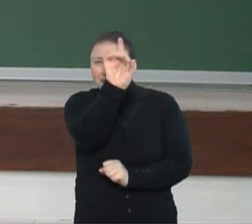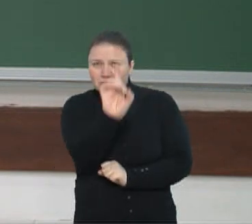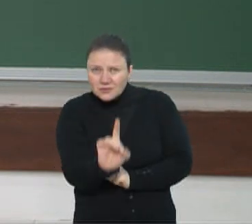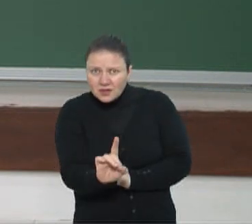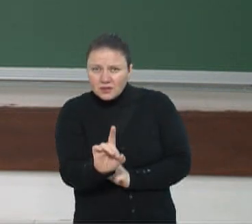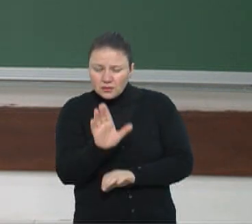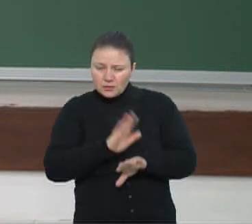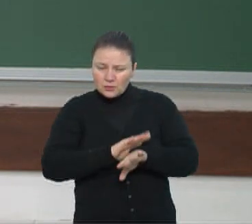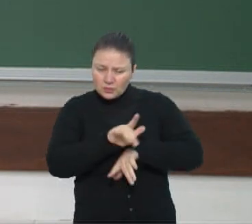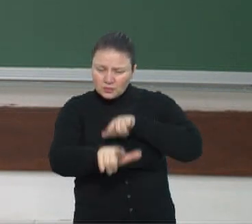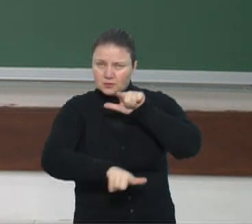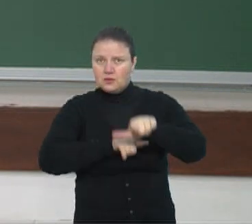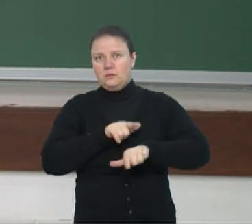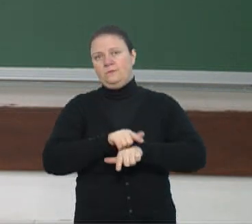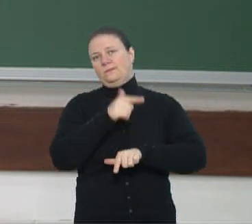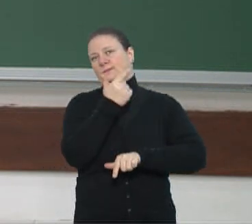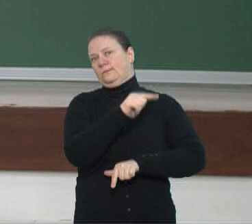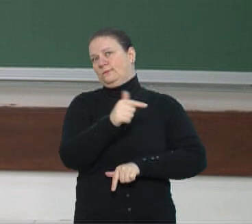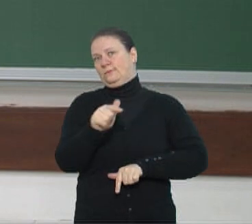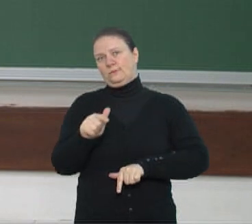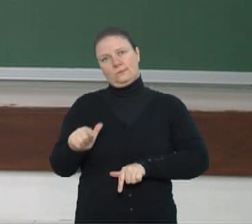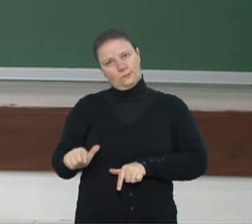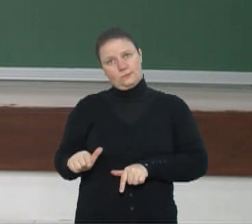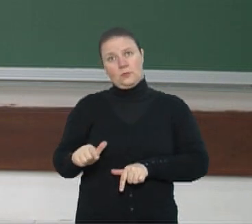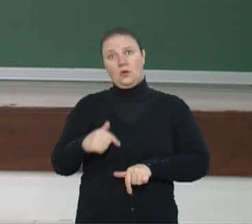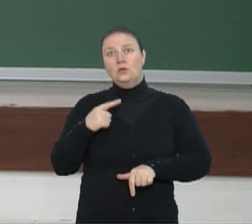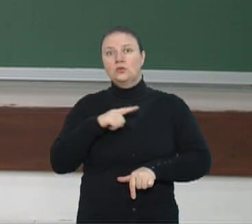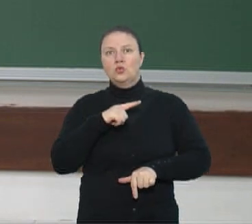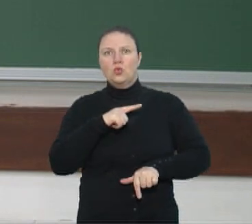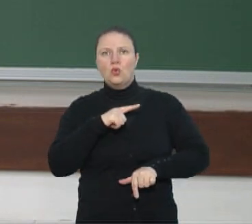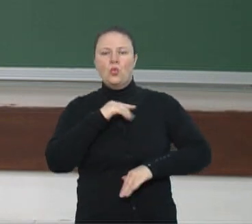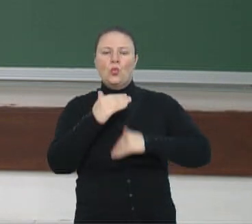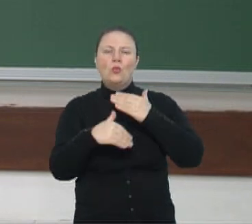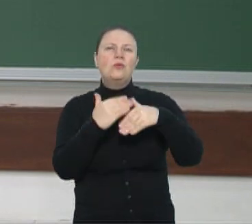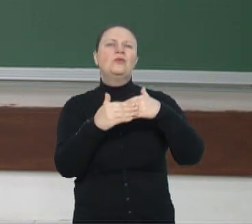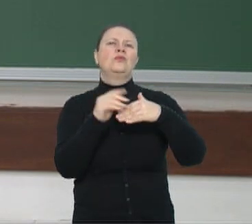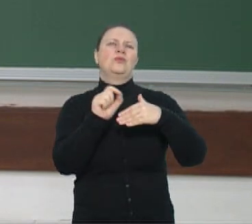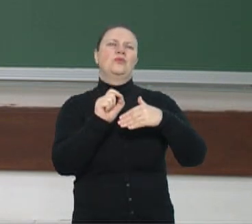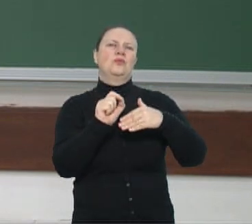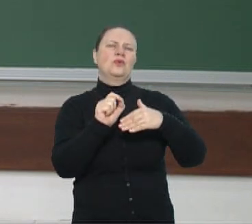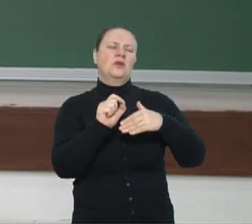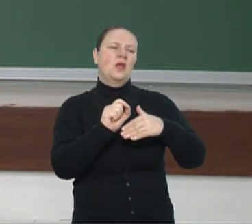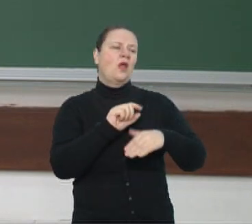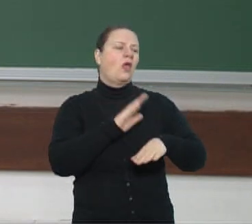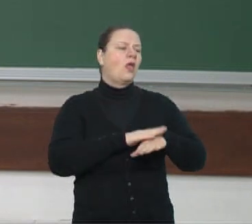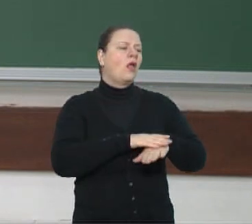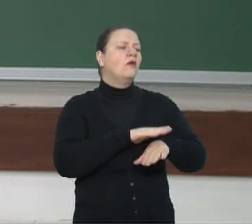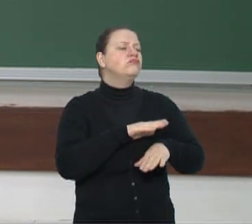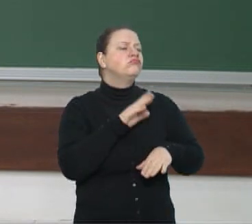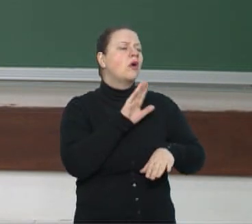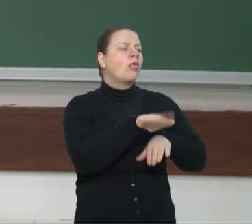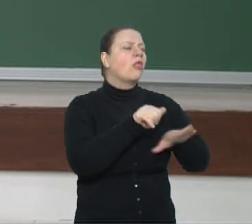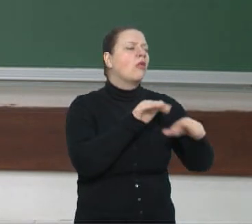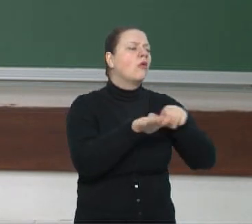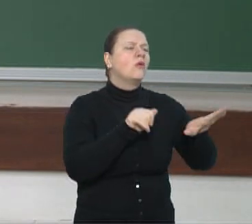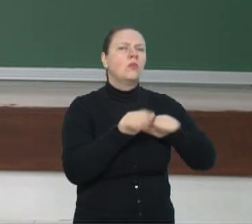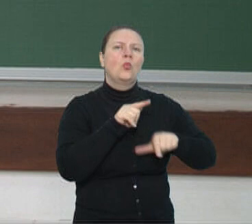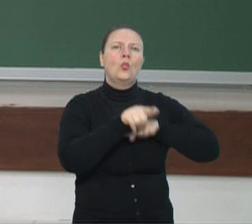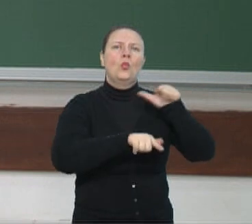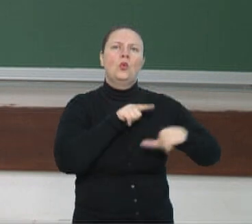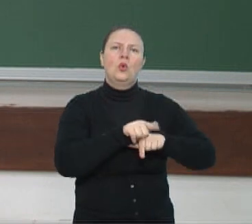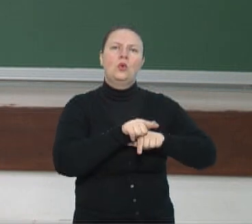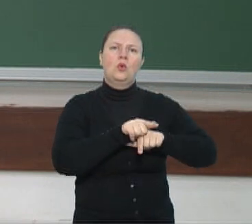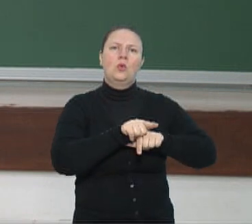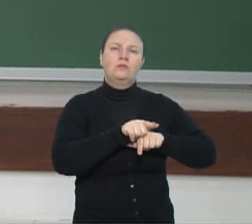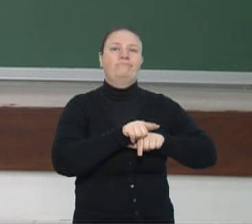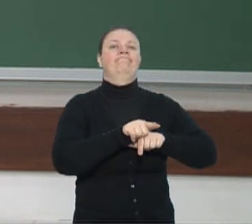trabalhadores. E eles vão passar por um processo que vai ser conhecido como exploração do trabalho. Certo? Esse processo aí ele vai ser muito